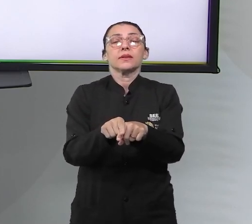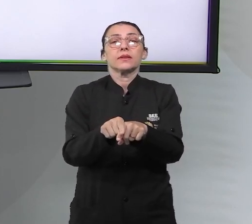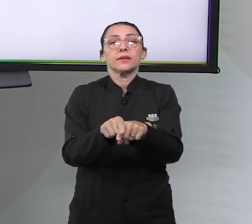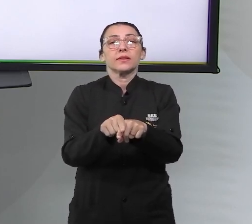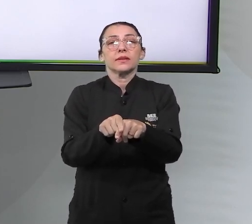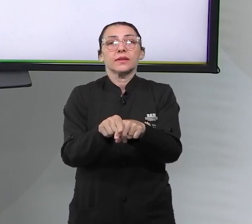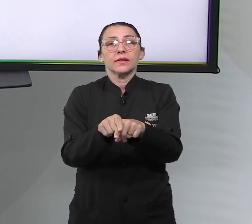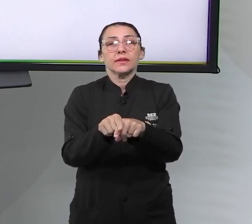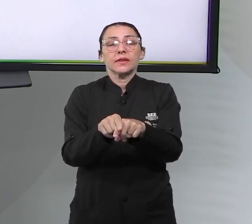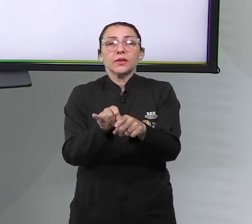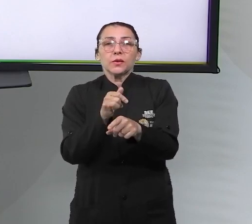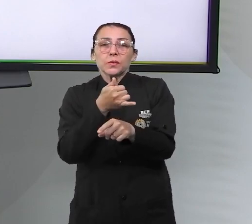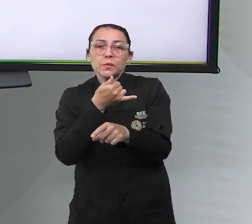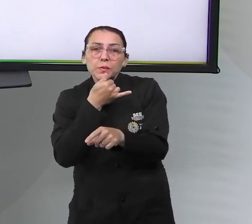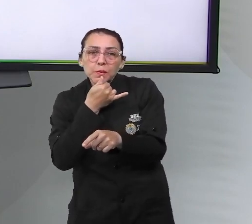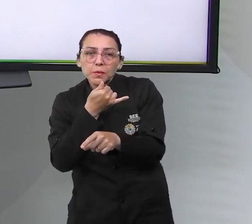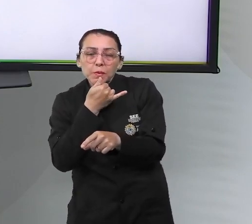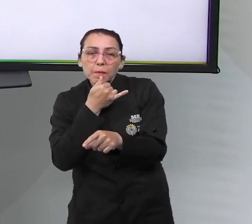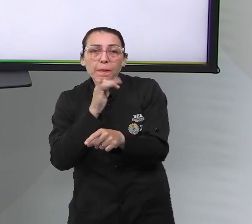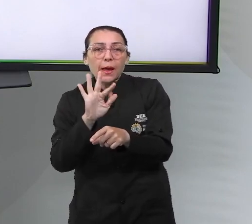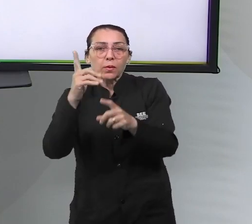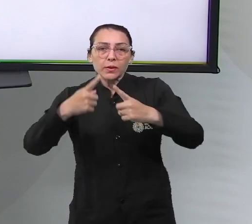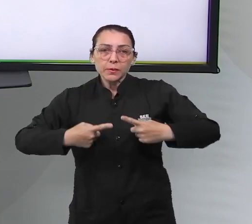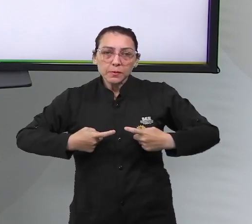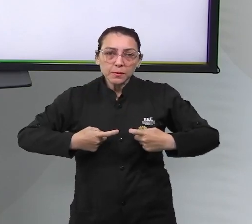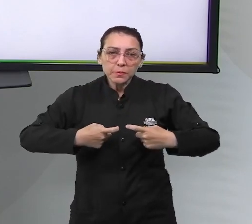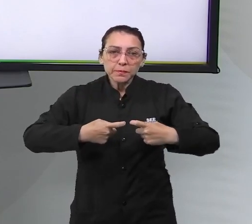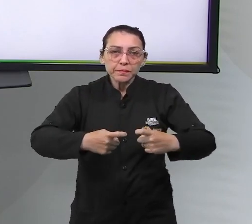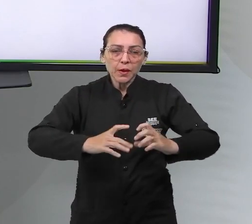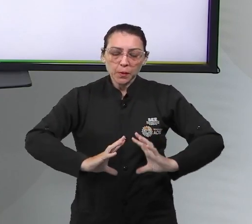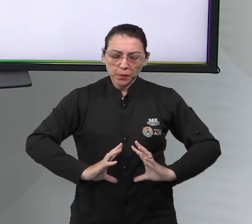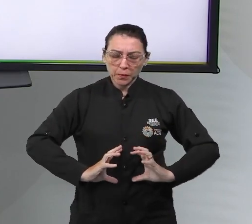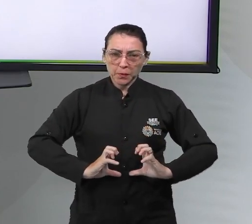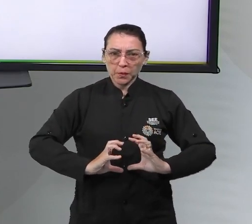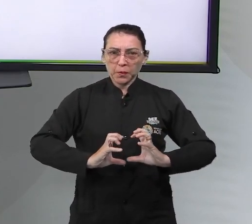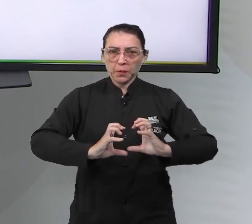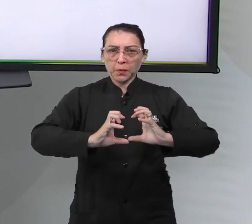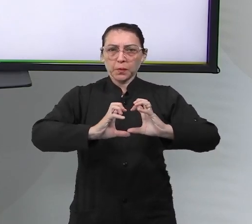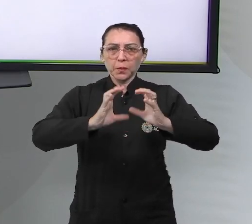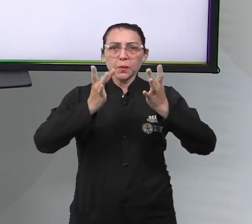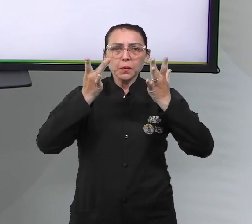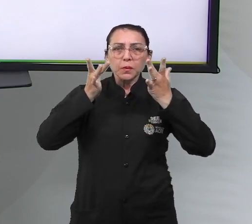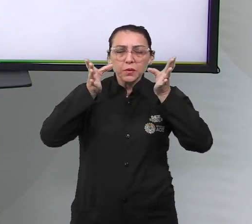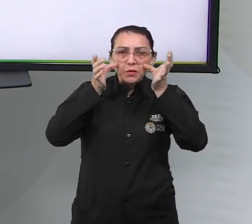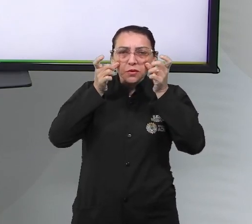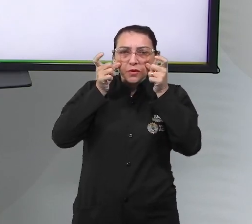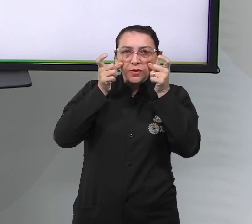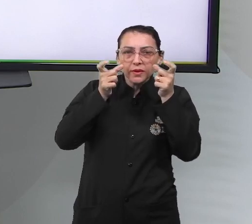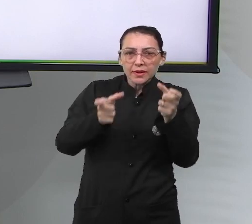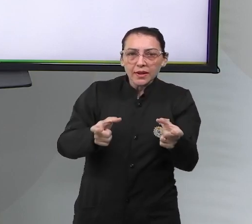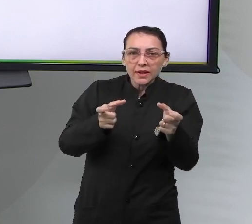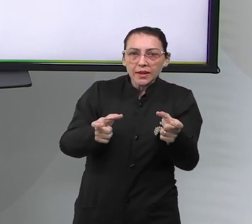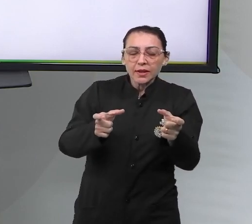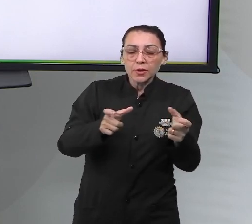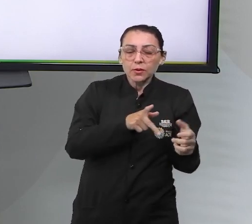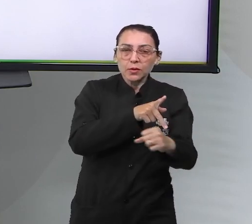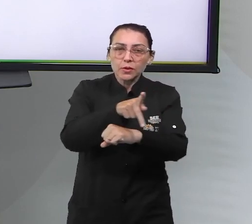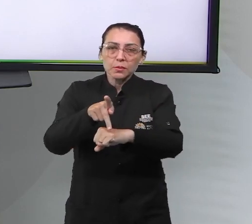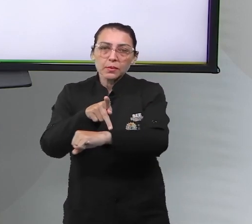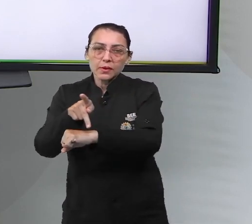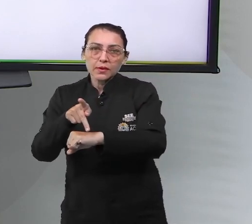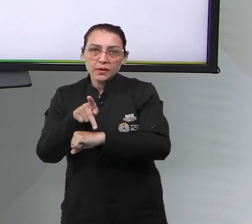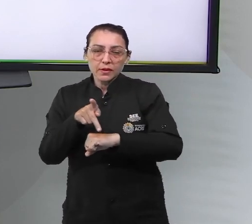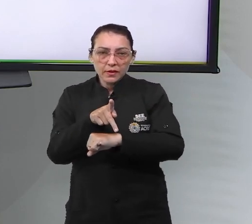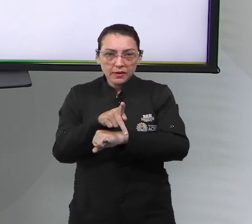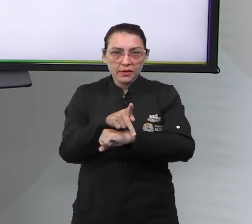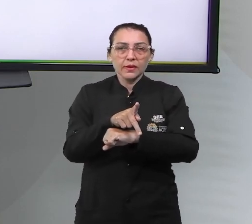maneira infeliz, ocorrem as guerras, os conflitos de interesse entre os países, em que os